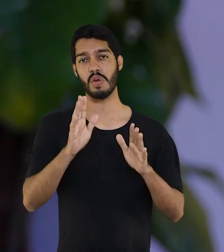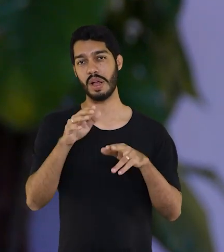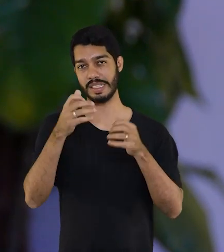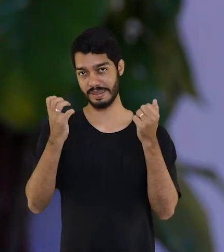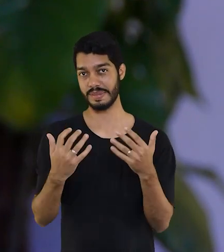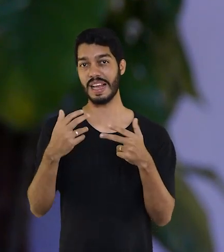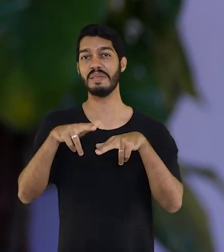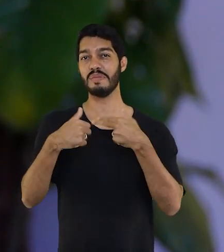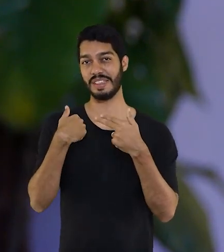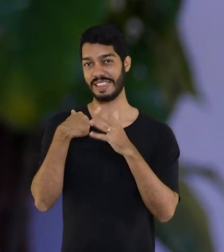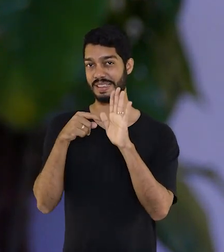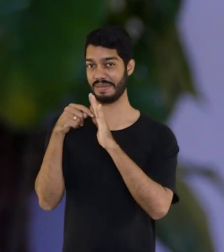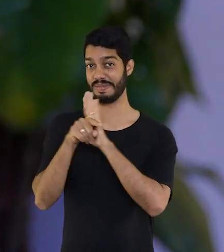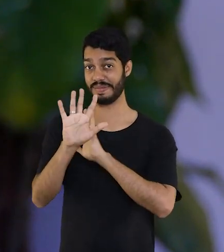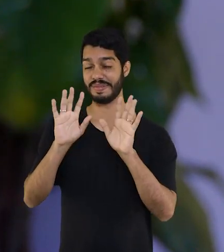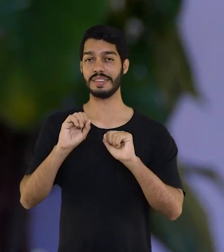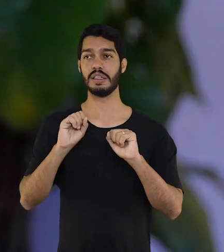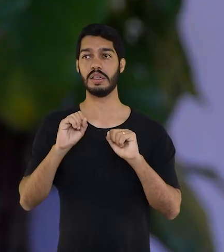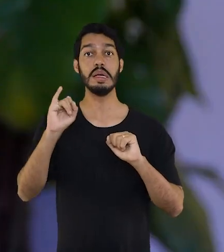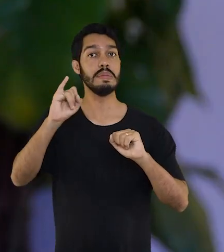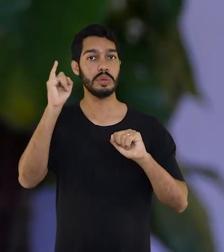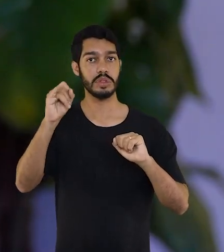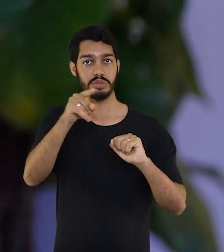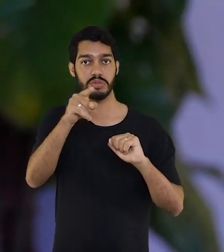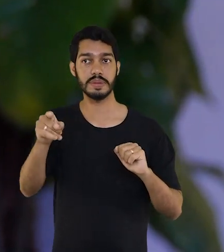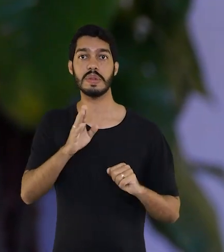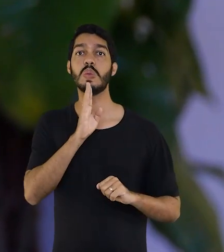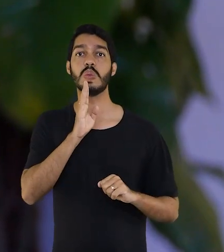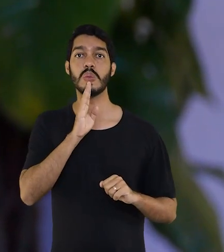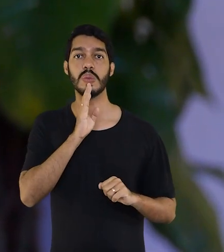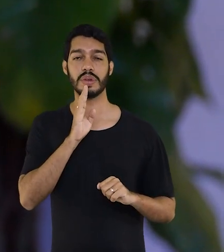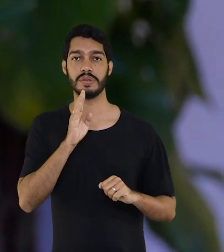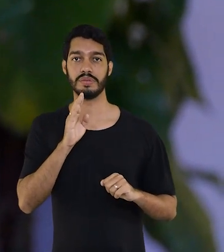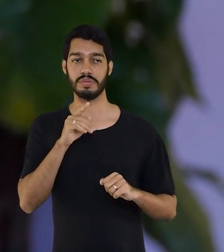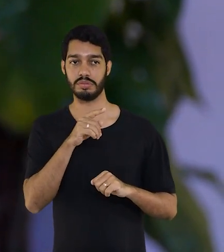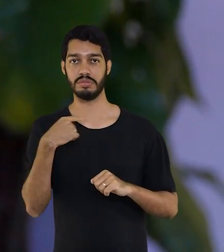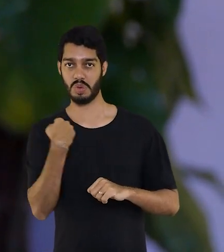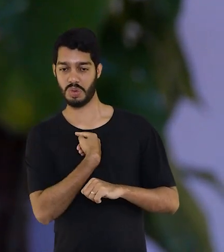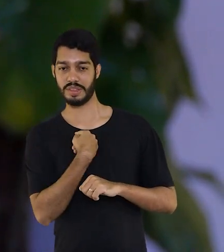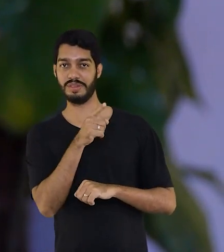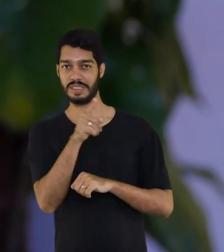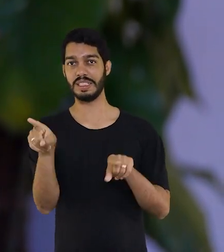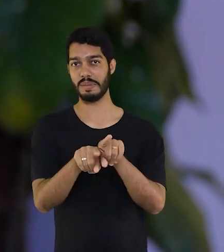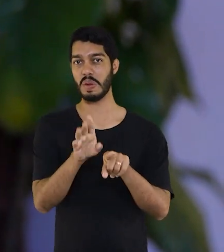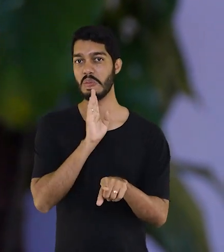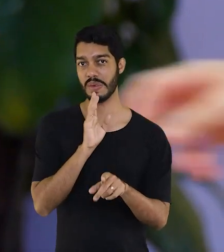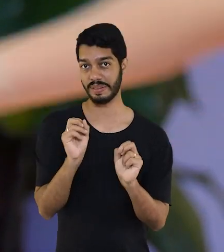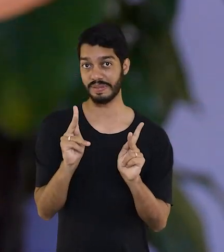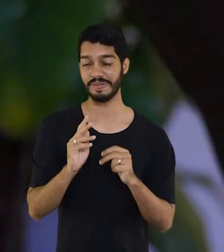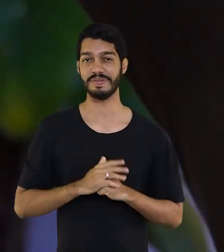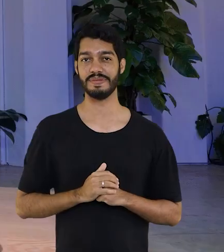Levantaram a mão, pessoal? E eu vou explicar o motivo subjacente à pergunta muito em breve. Mas é importante também que, além de vocês conhecerem a gente conheça